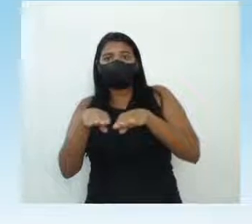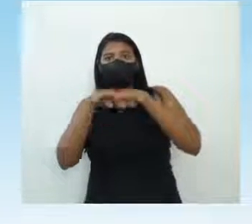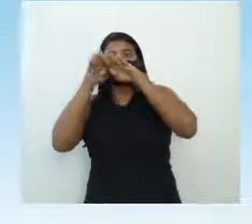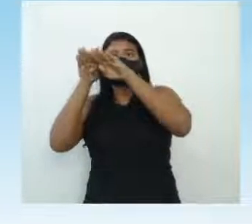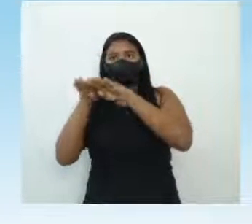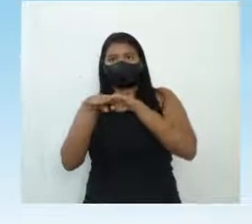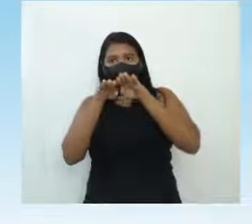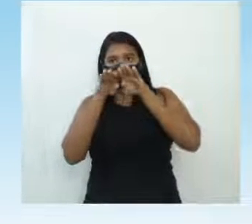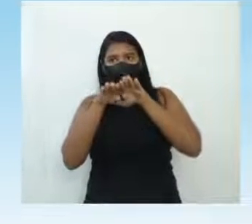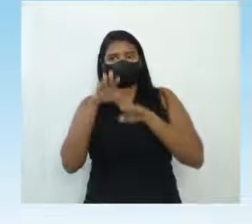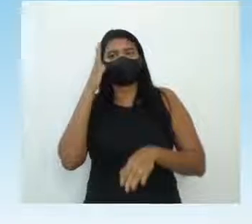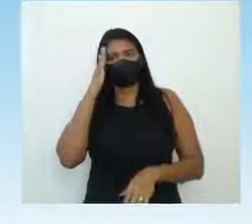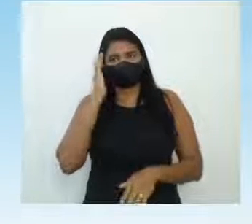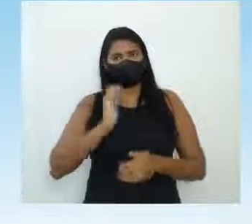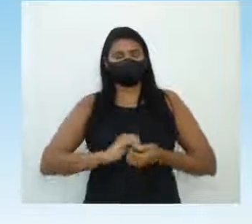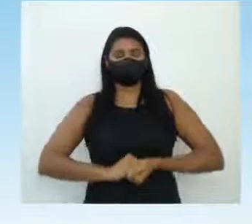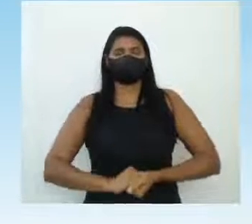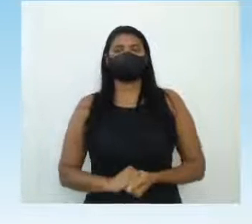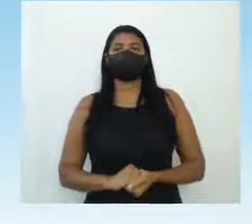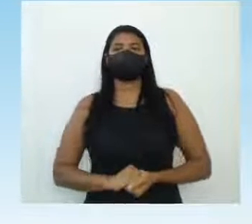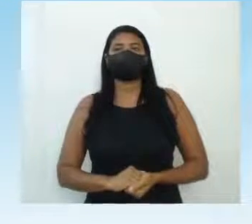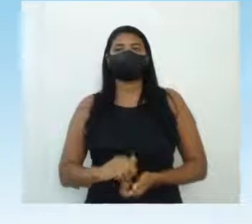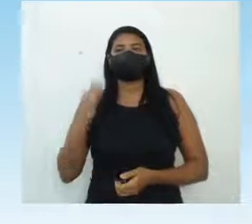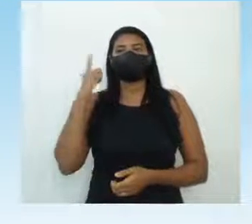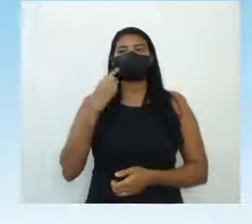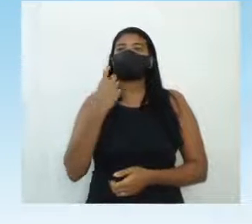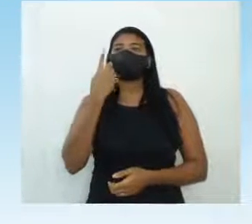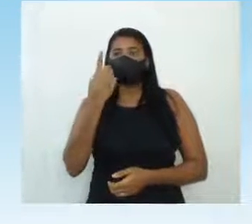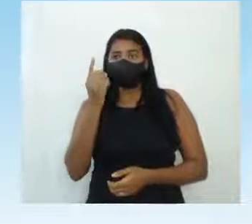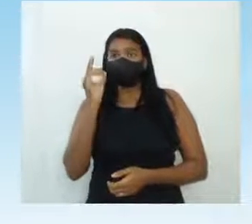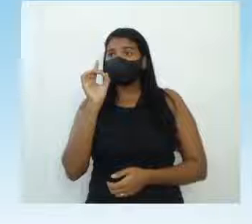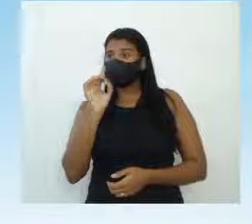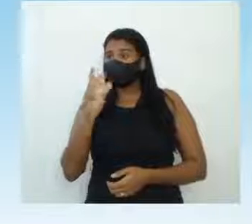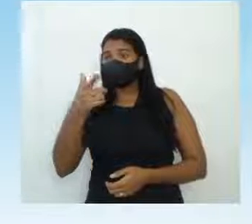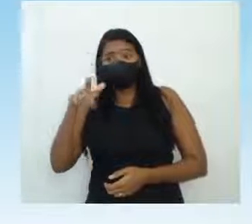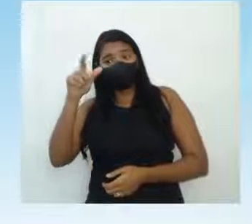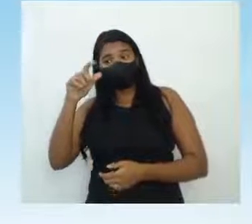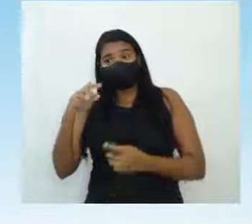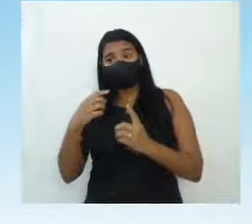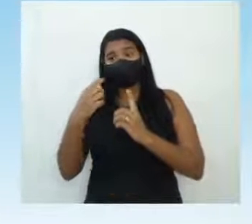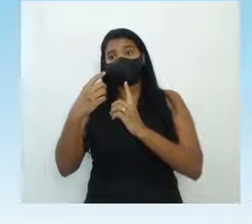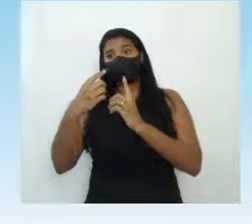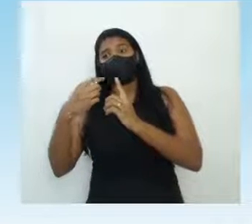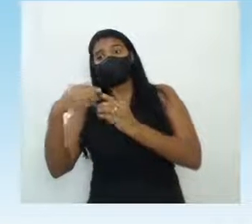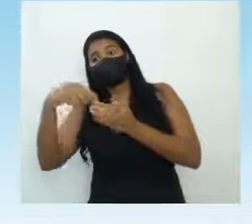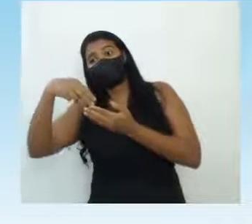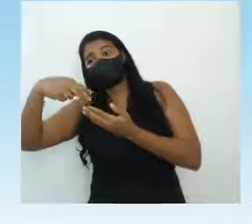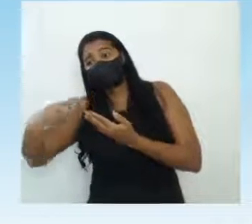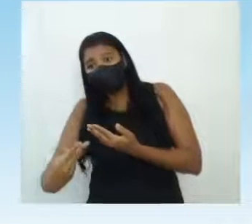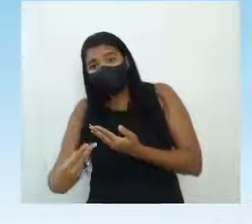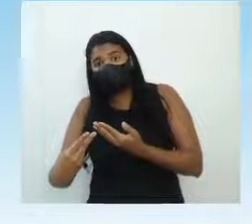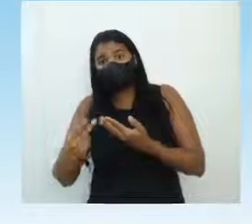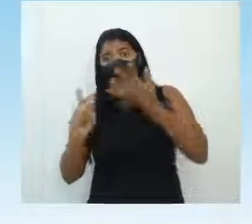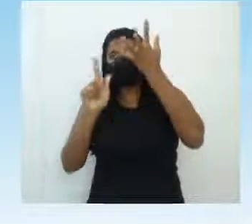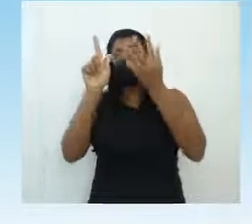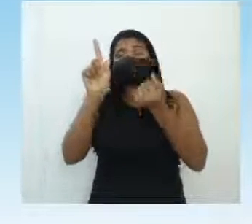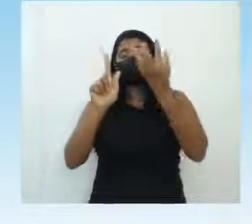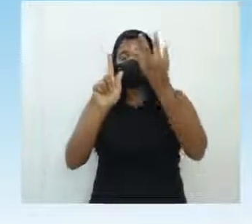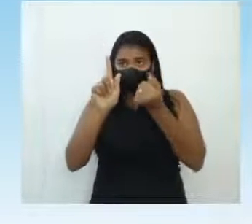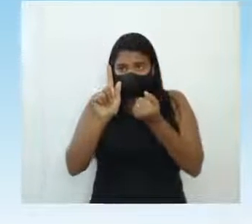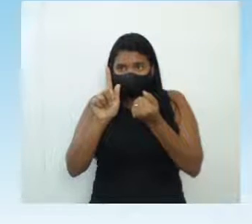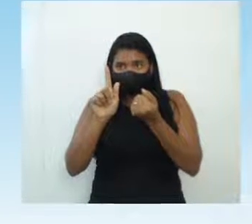o equilíbrio. Com certeza, se um soltar o outro vai cair, porque o centro de gravidade deles